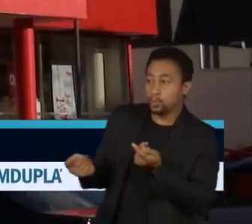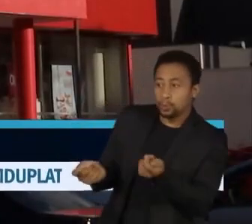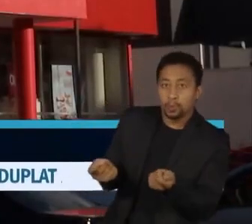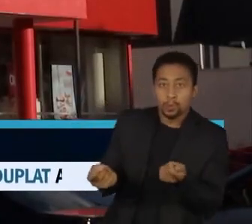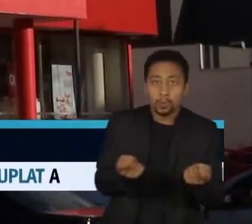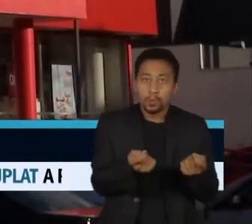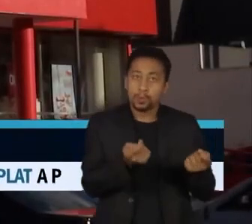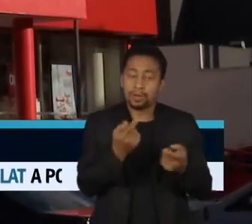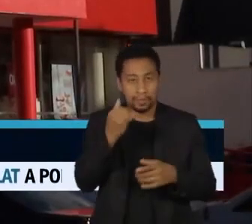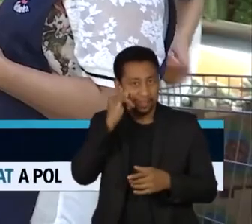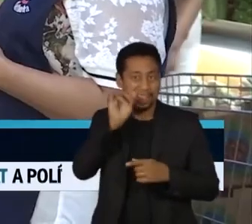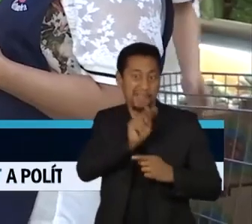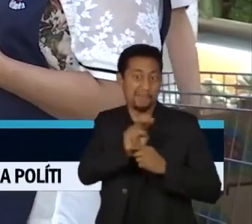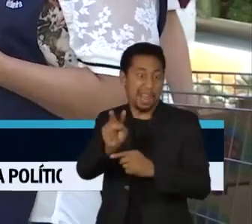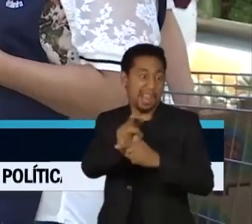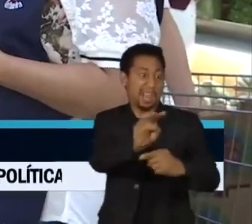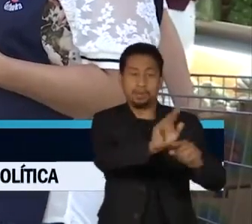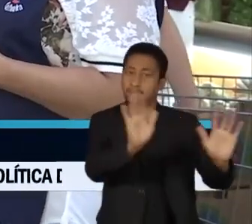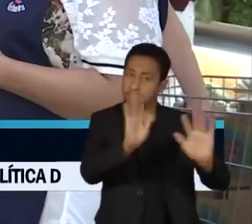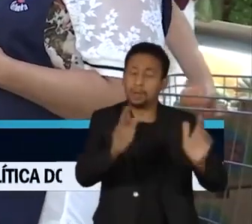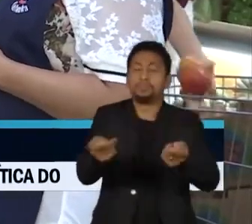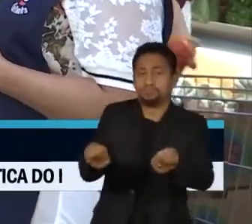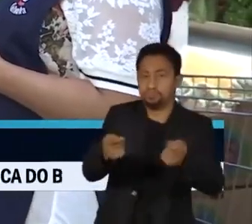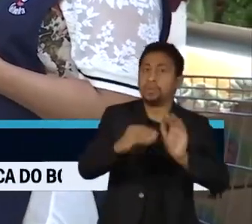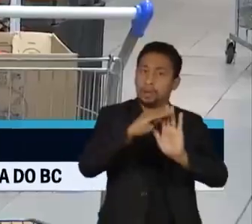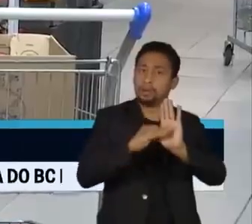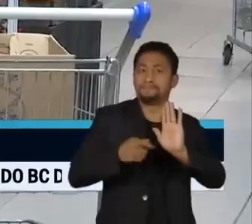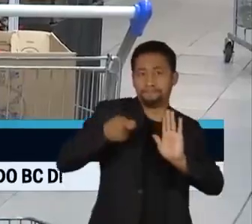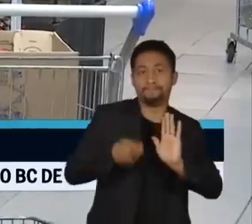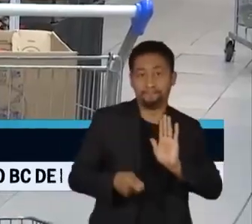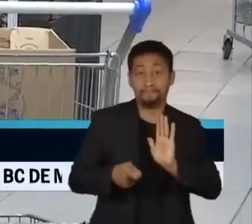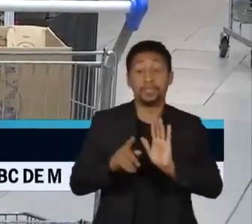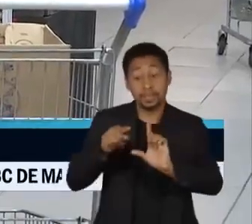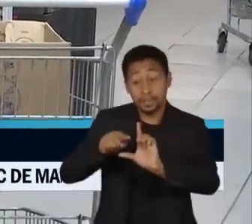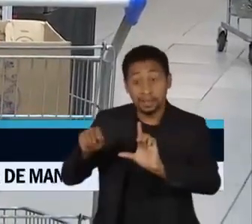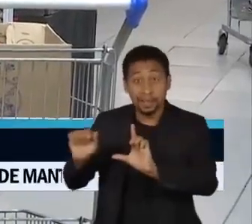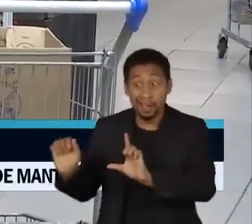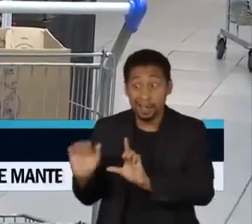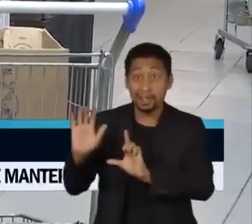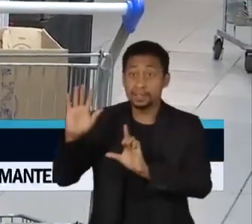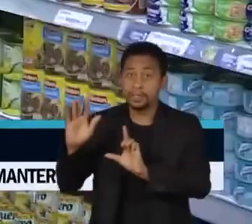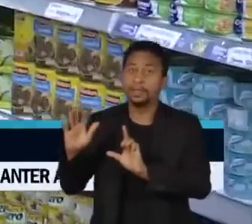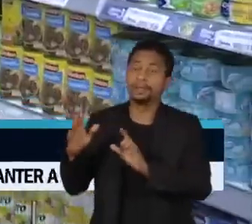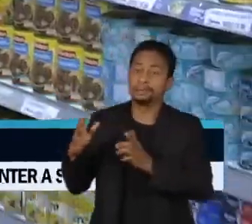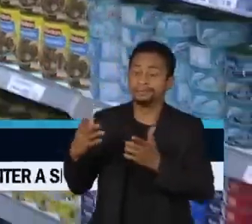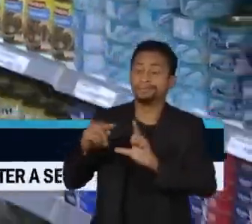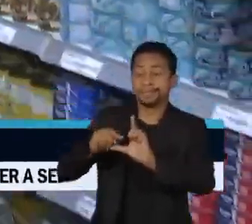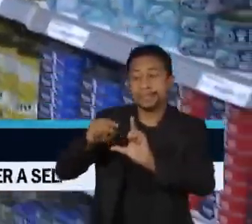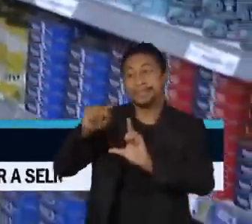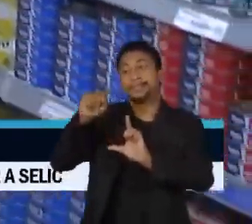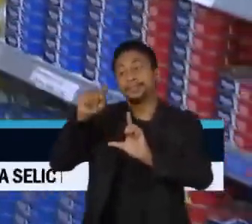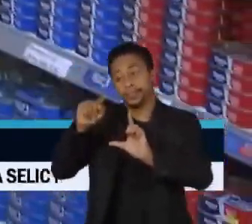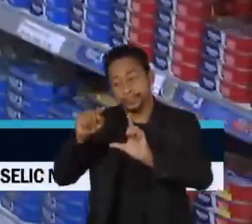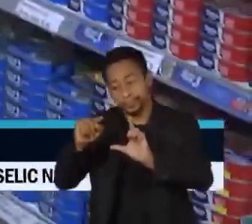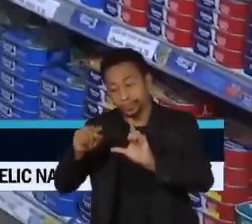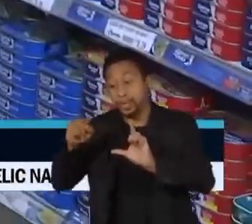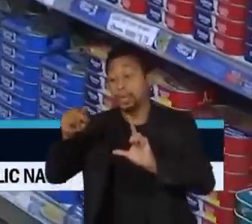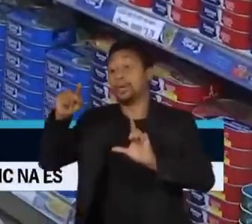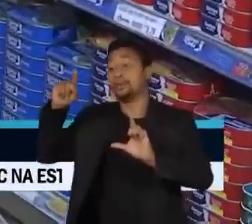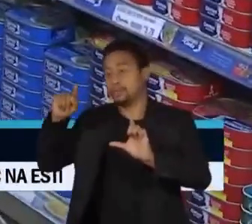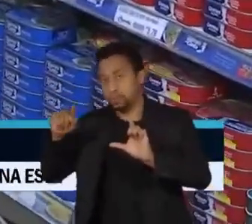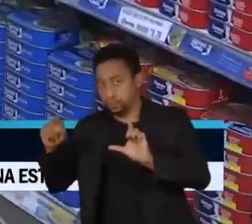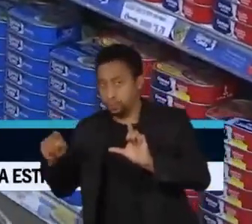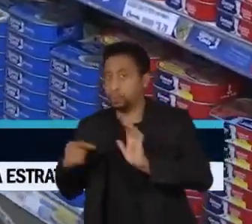ao dar empréstimos. Já a inflação permanece resiliente. O índice oficial veio